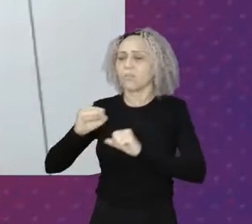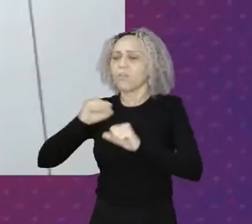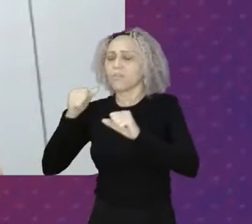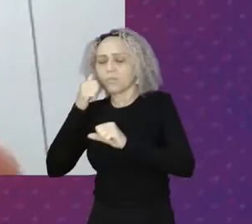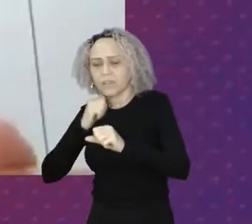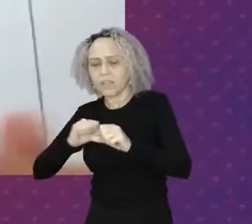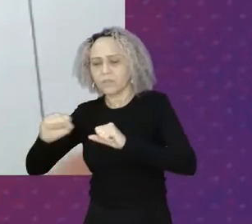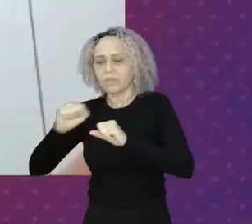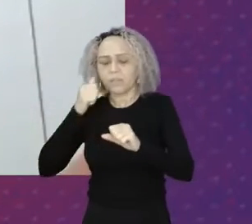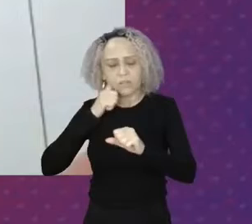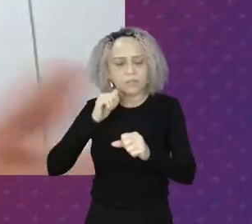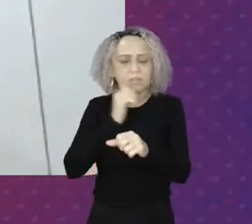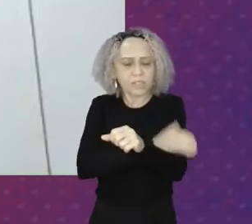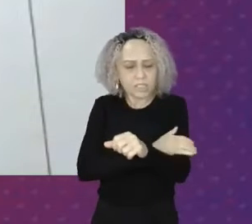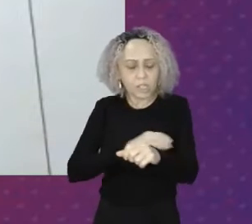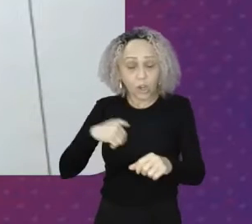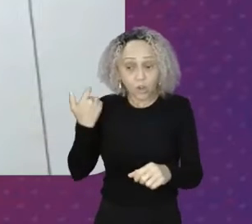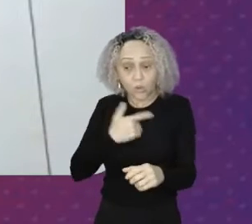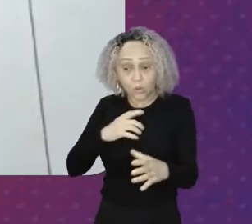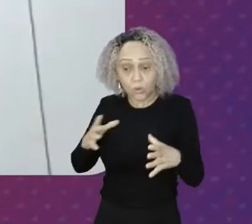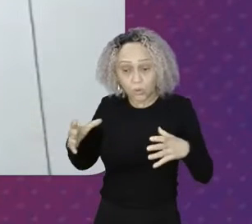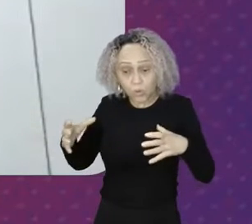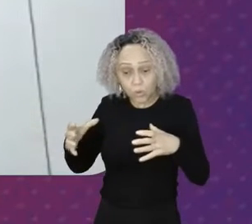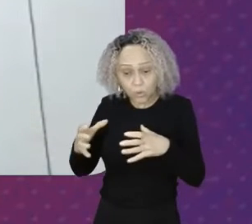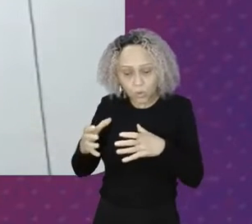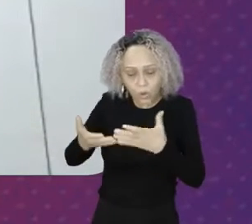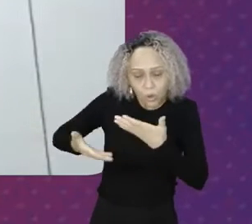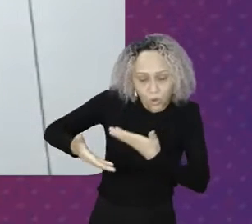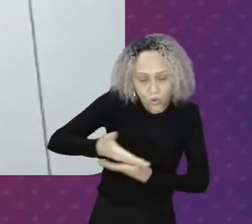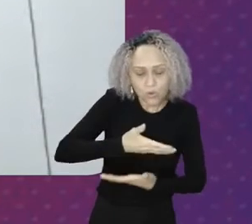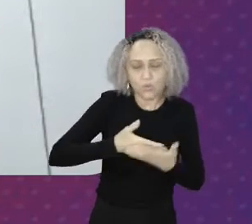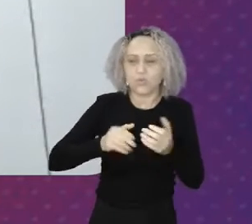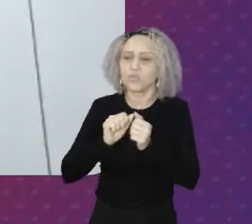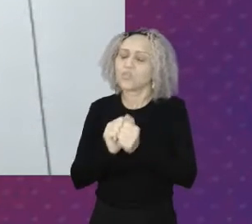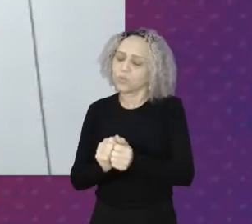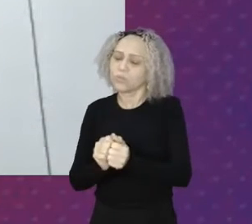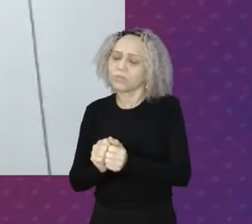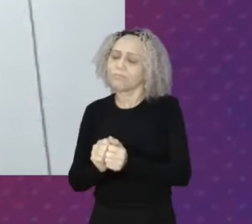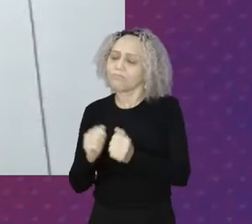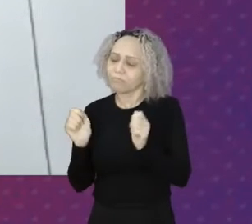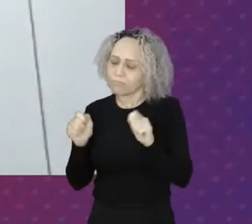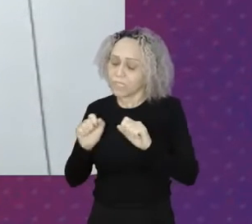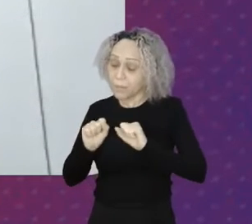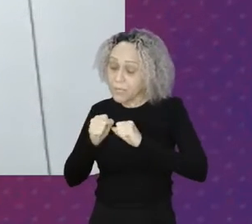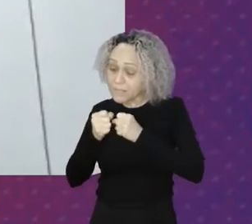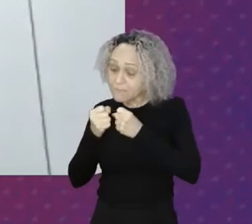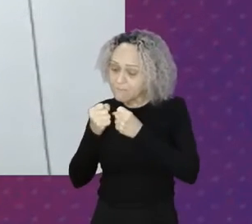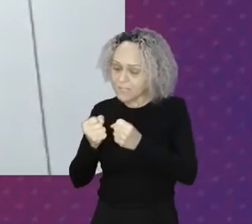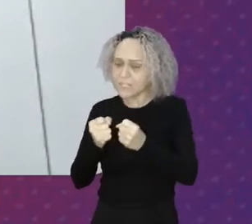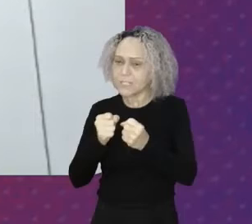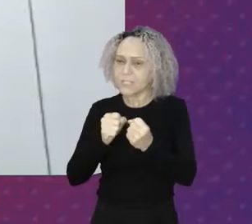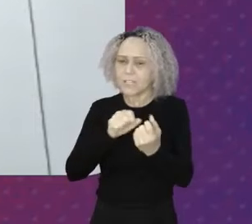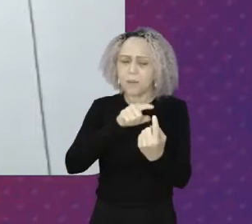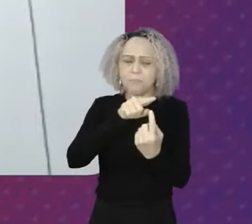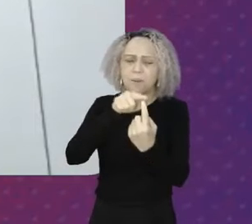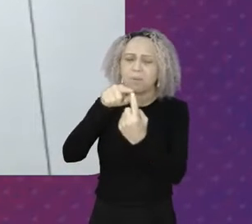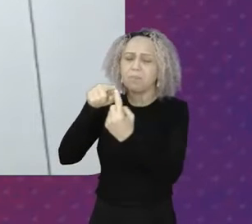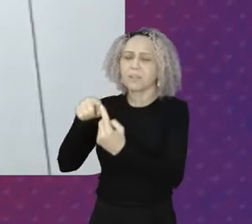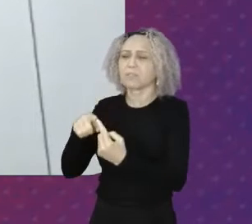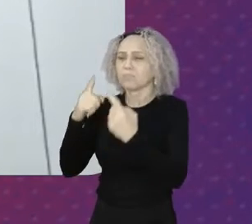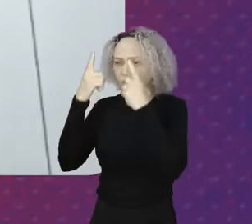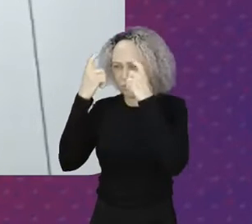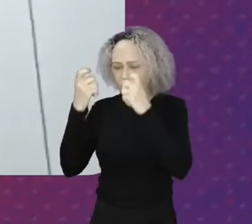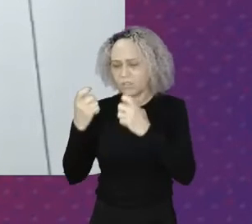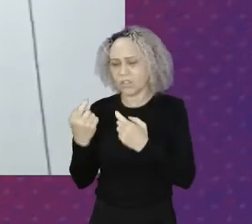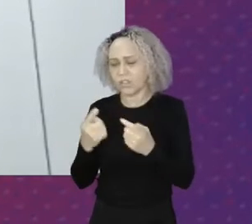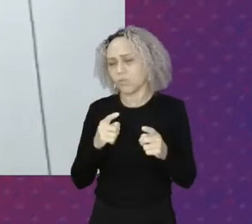muito debruçados no que tange essa temática. A gente tem, por exemplo, na participação